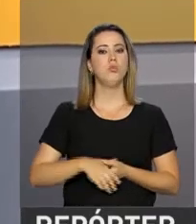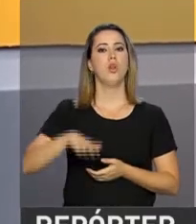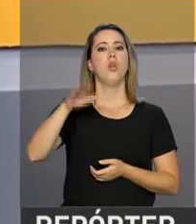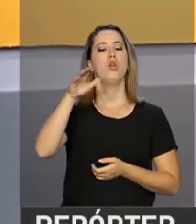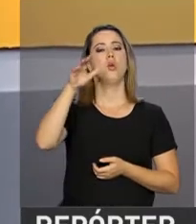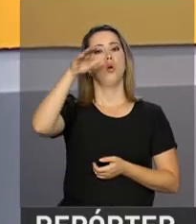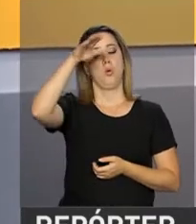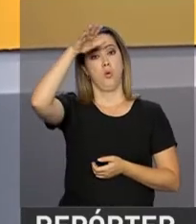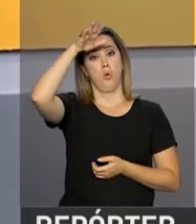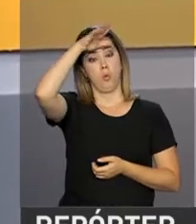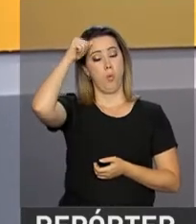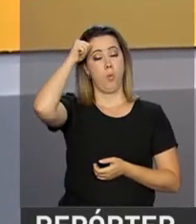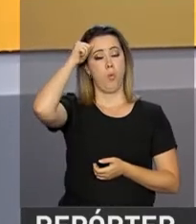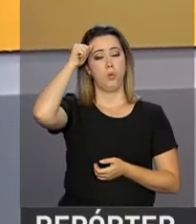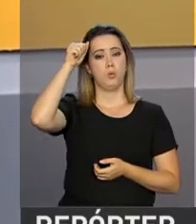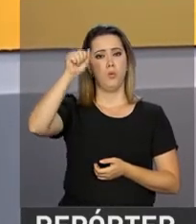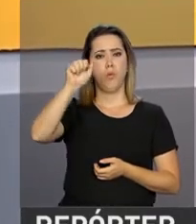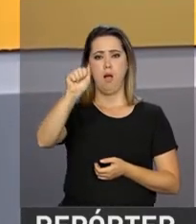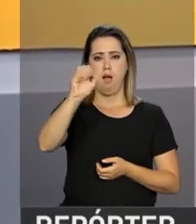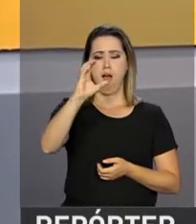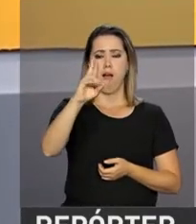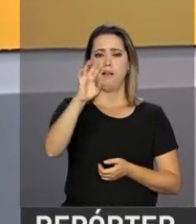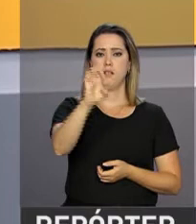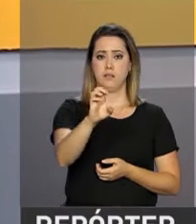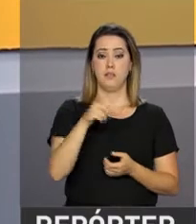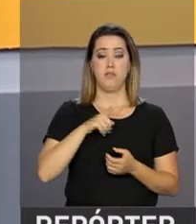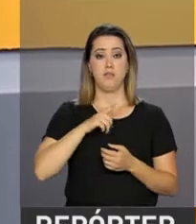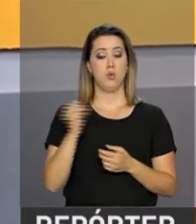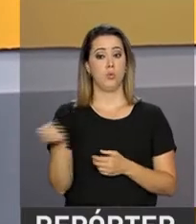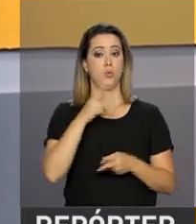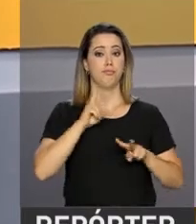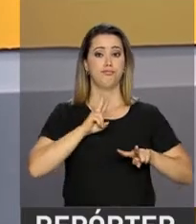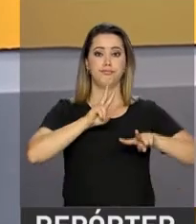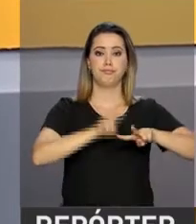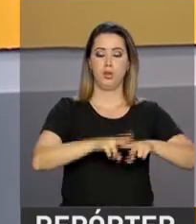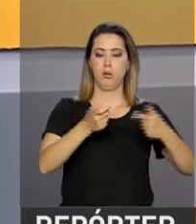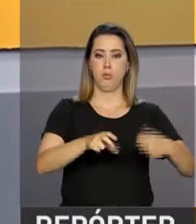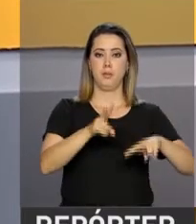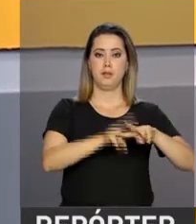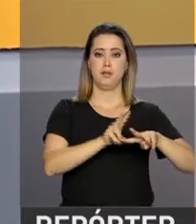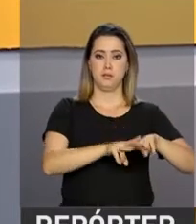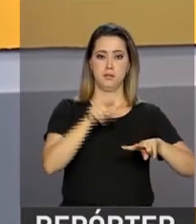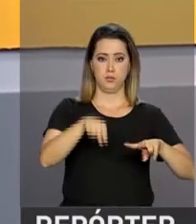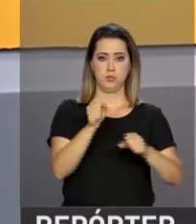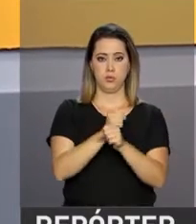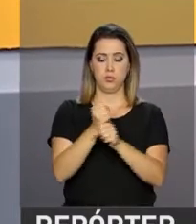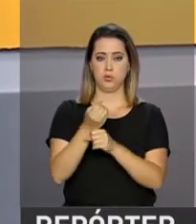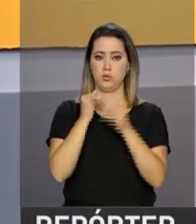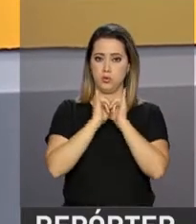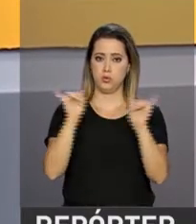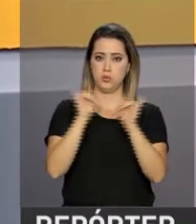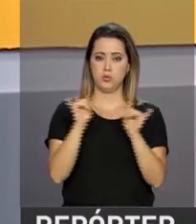um dos presídios federais anunciados pelo presidente Michel Temer no início deste ano. A informação foi dada no fim da tarde de hoje